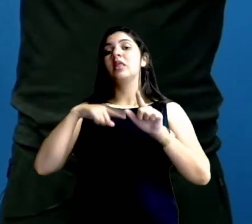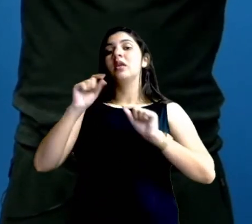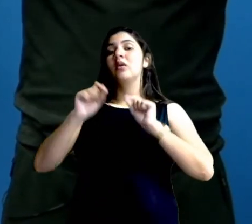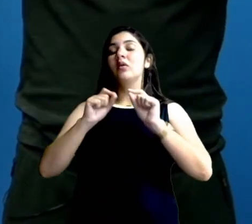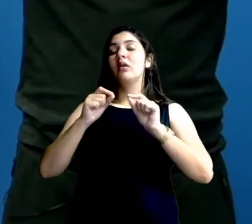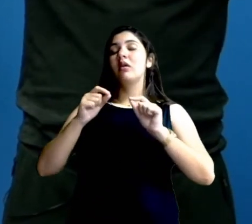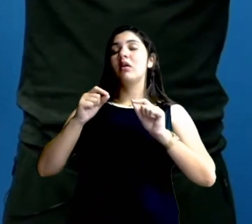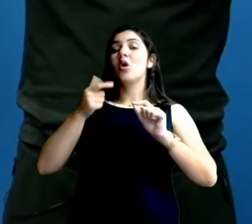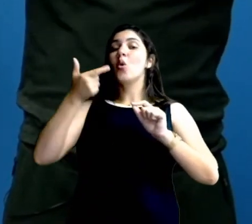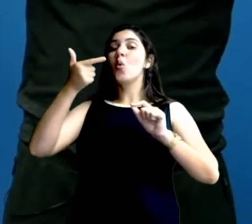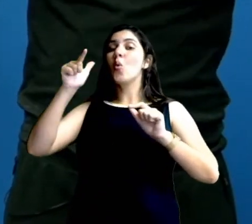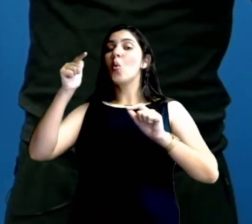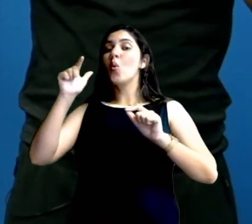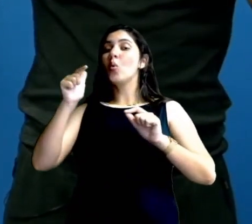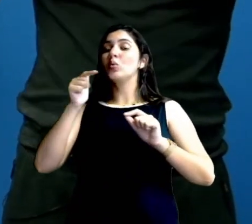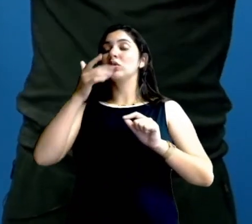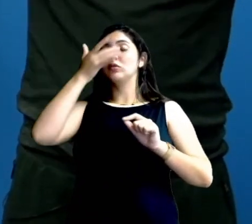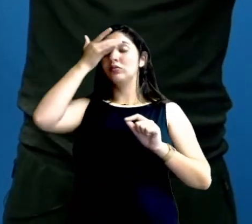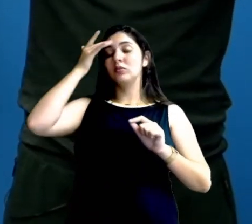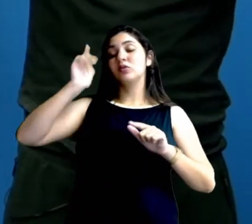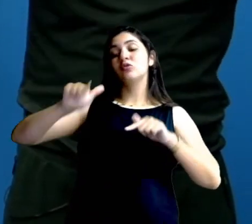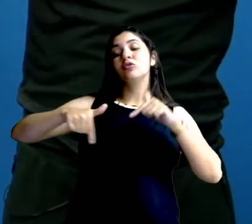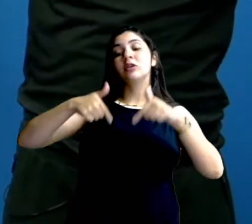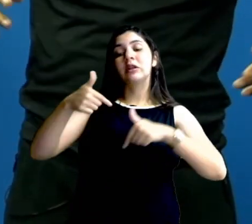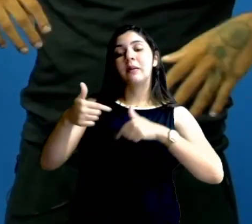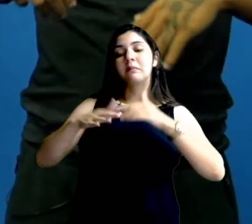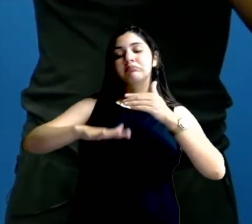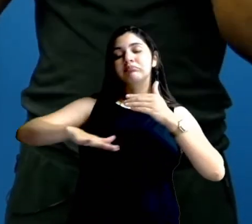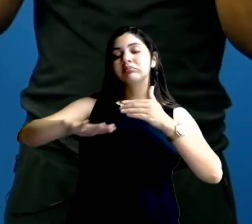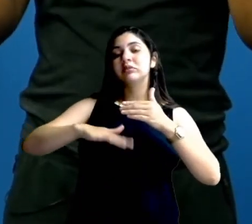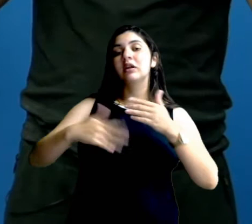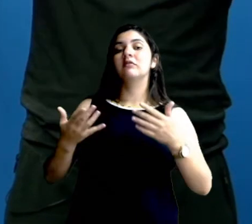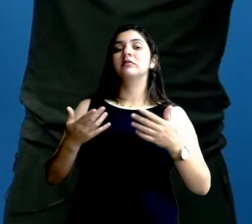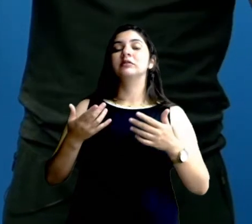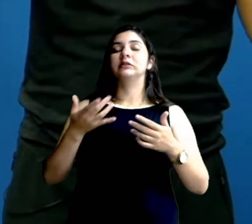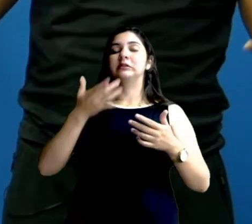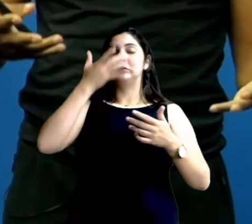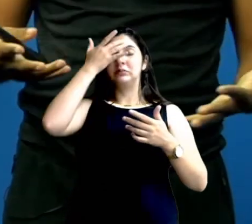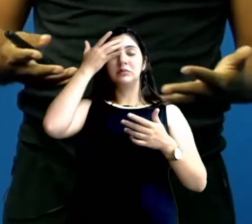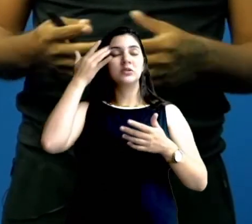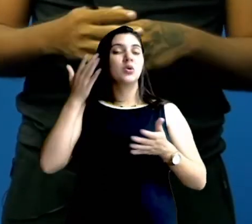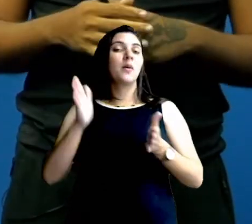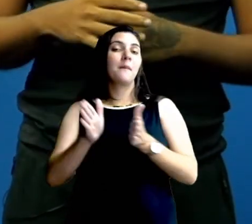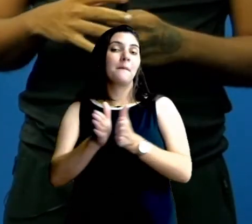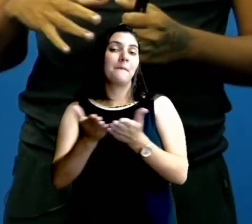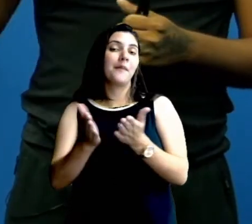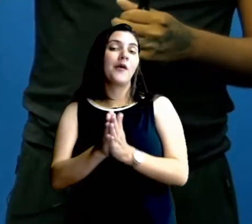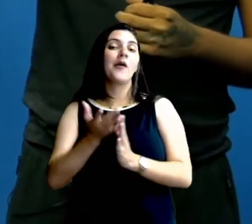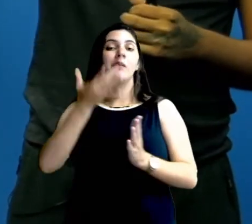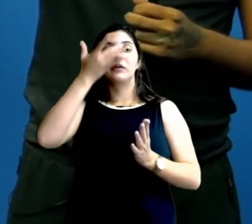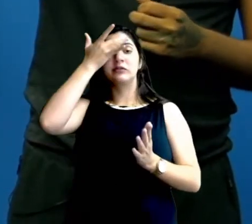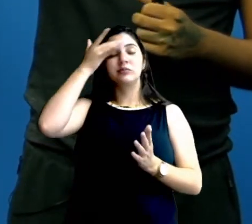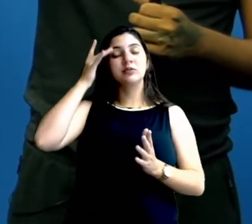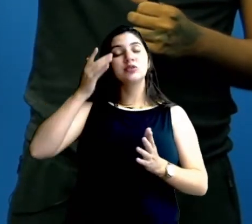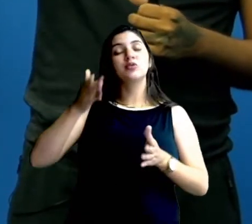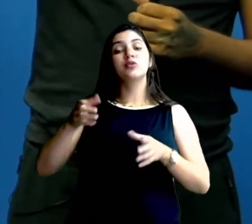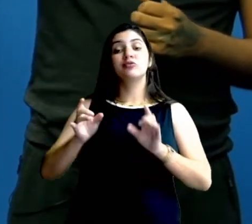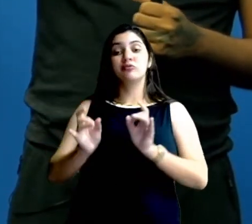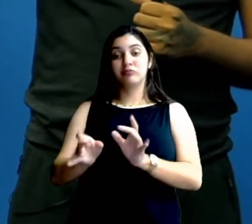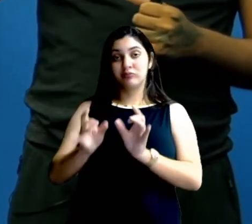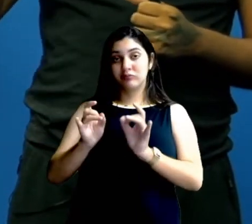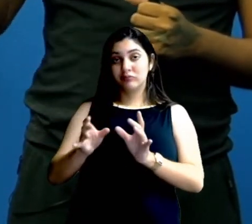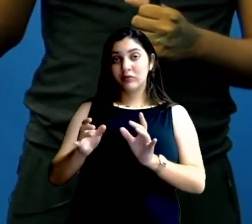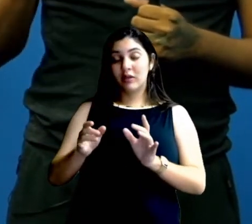outros funcionários também ligados à família real e tem os Camponeses Netinho os Comerciantes tá então